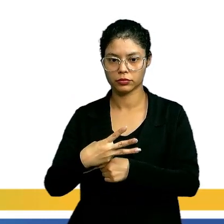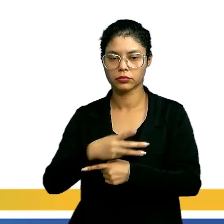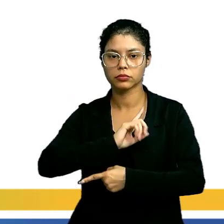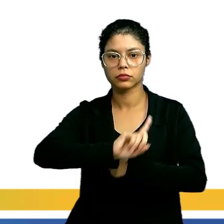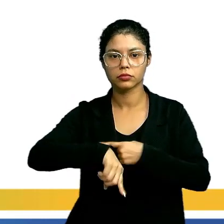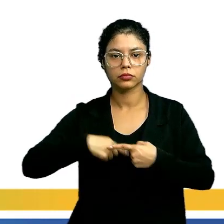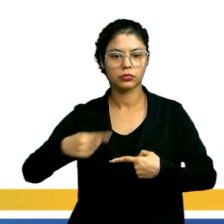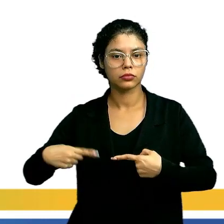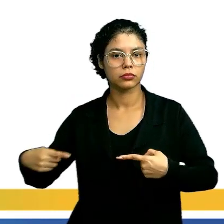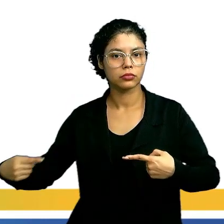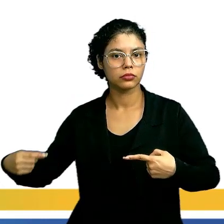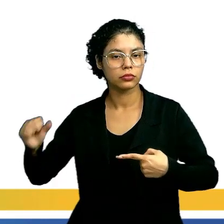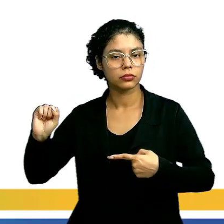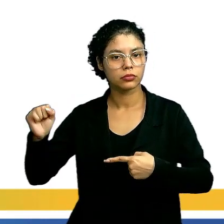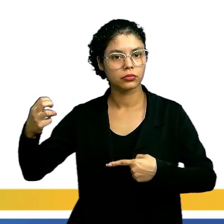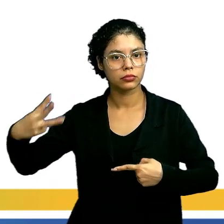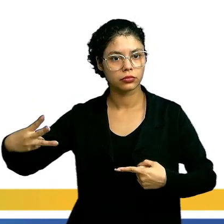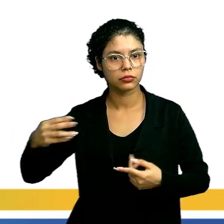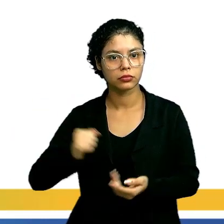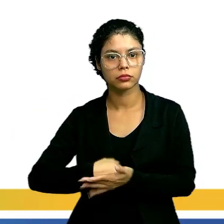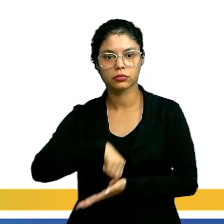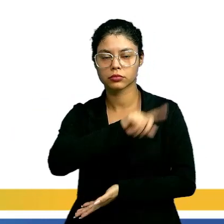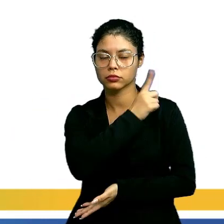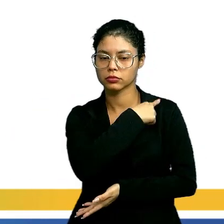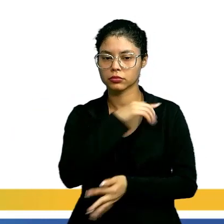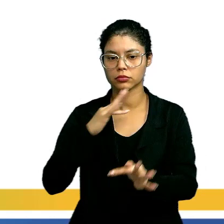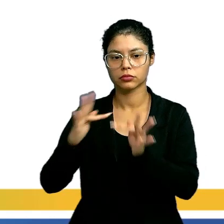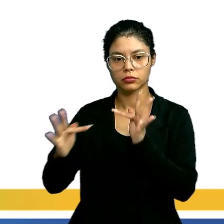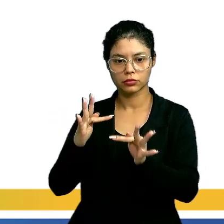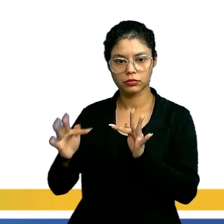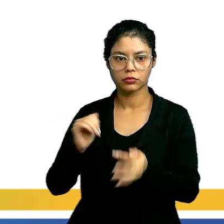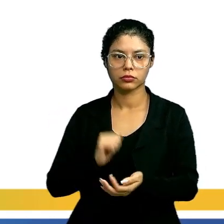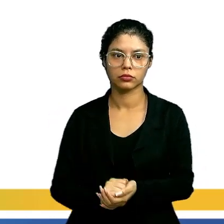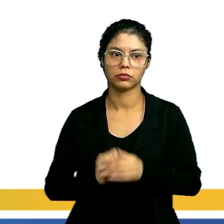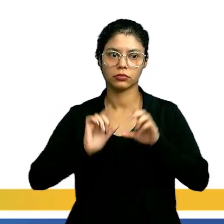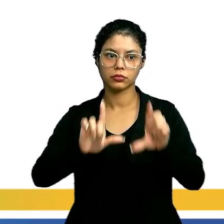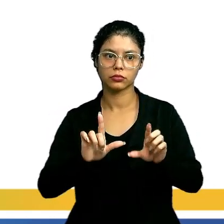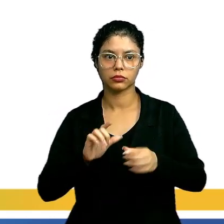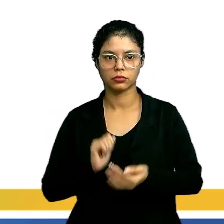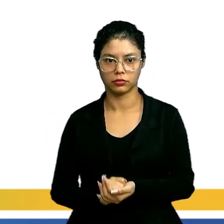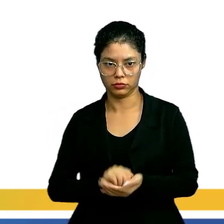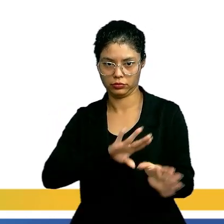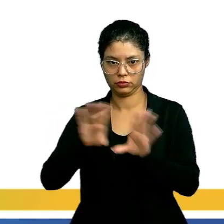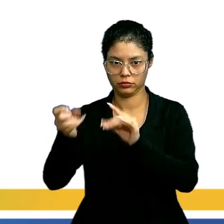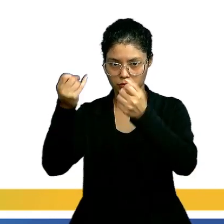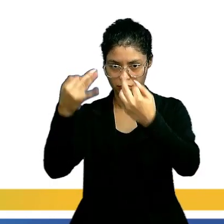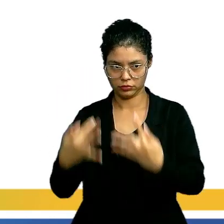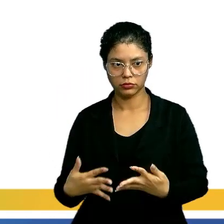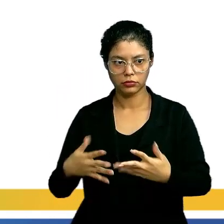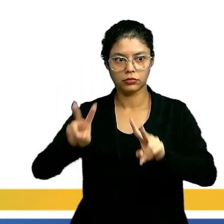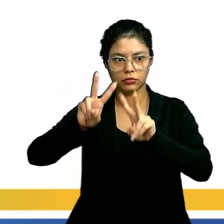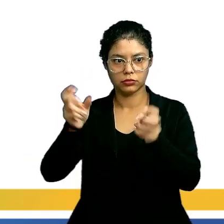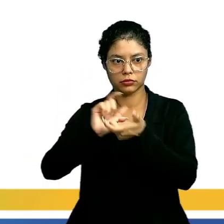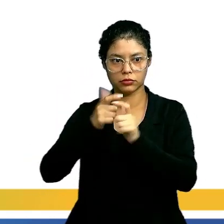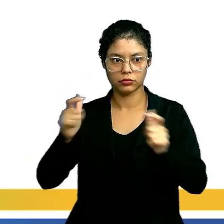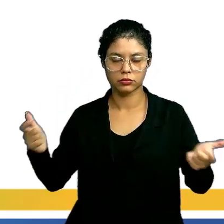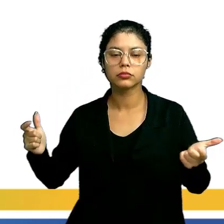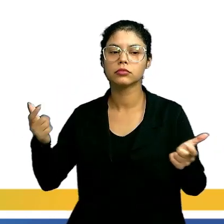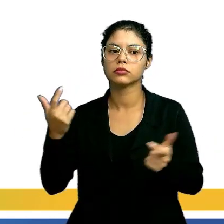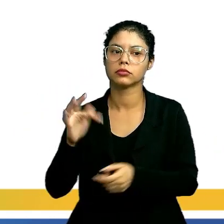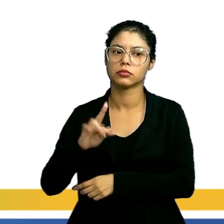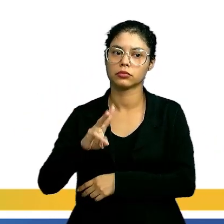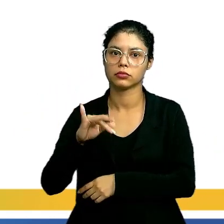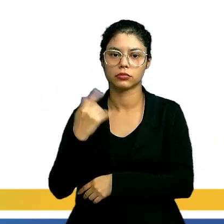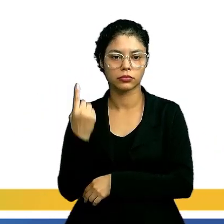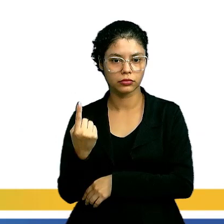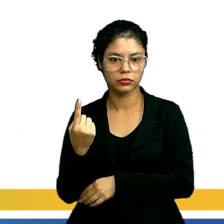ainda na página 83, vejamos agora um blog sobre física no cotidiano, traz uma explicação sobre a largura dos pneus de Fórmula